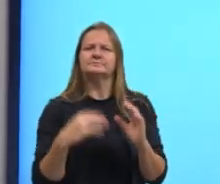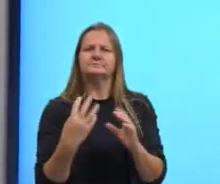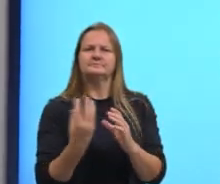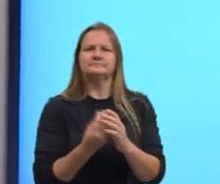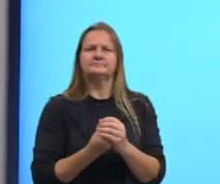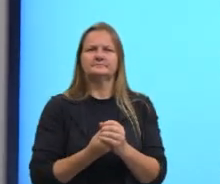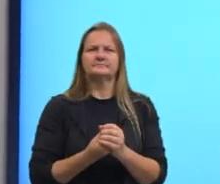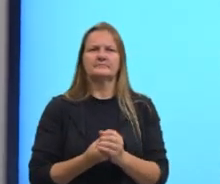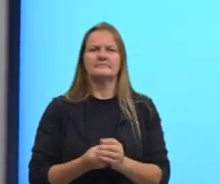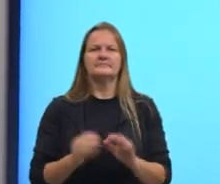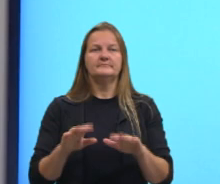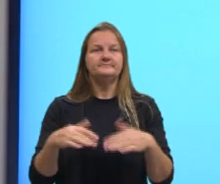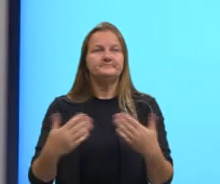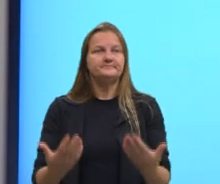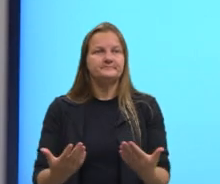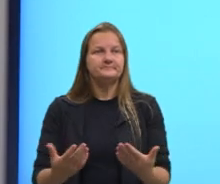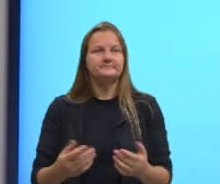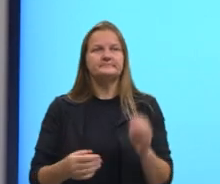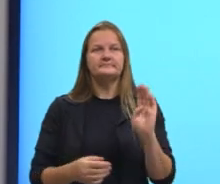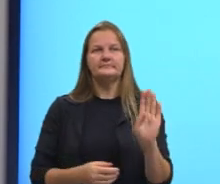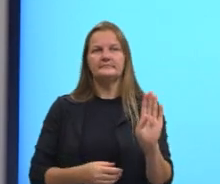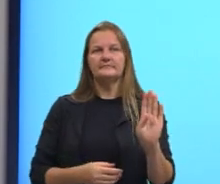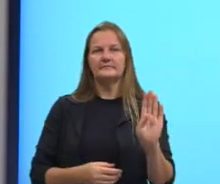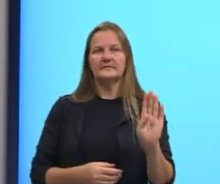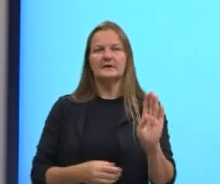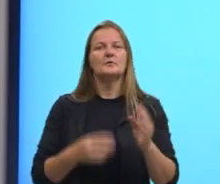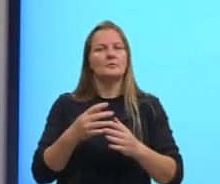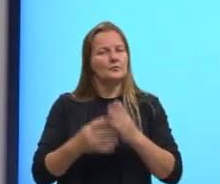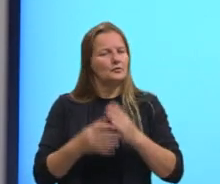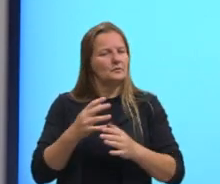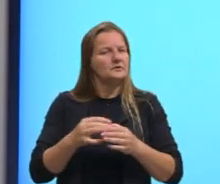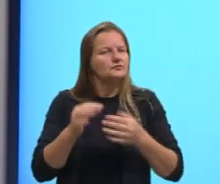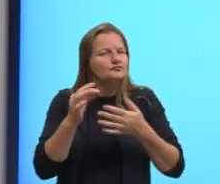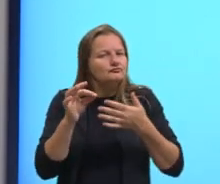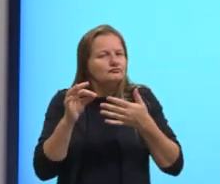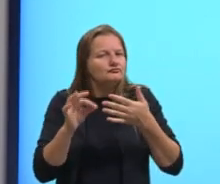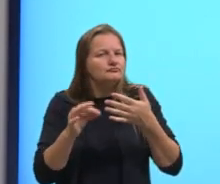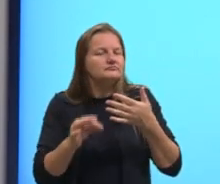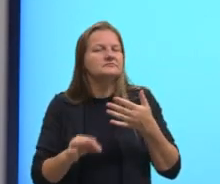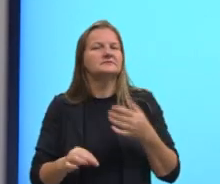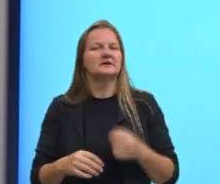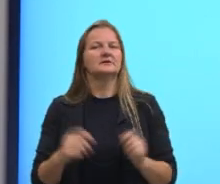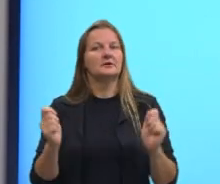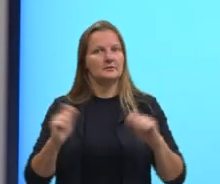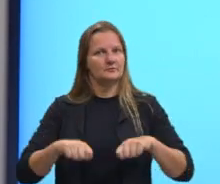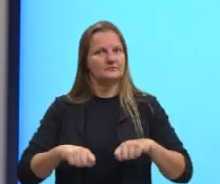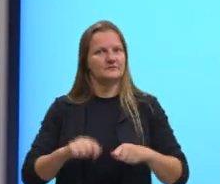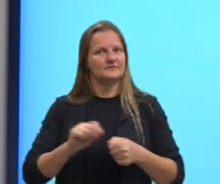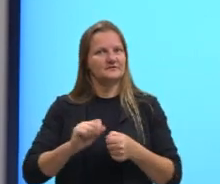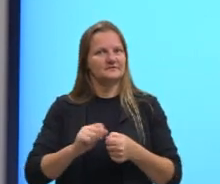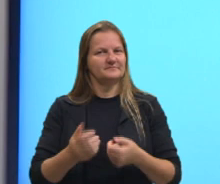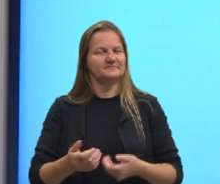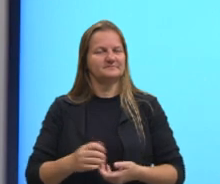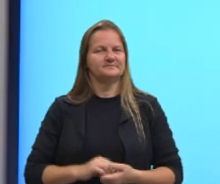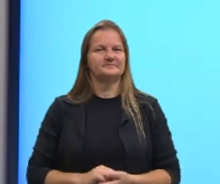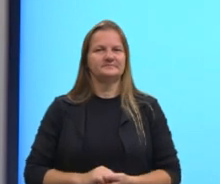B no entanto o exemplo mento um pouco mais complexo mas bem possível de se fazer